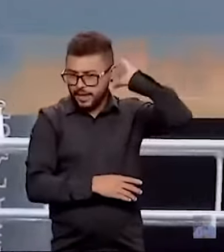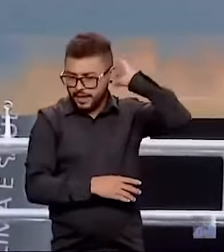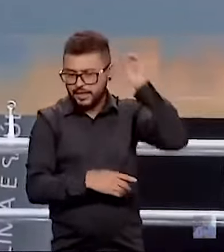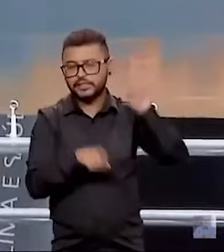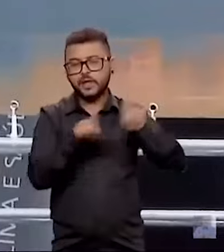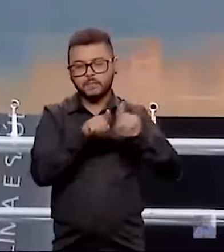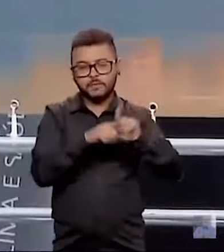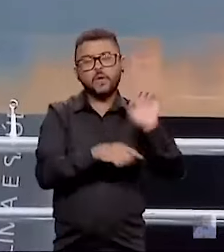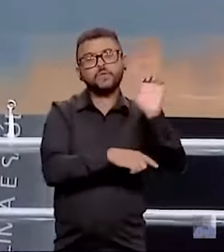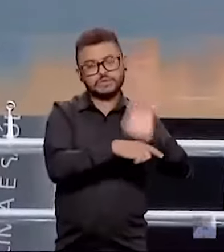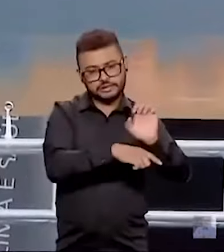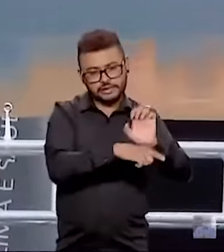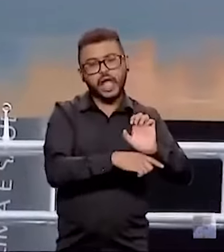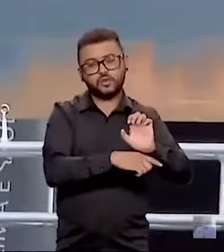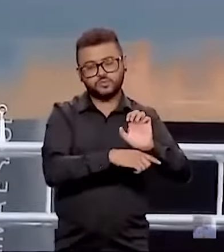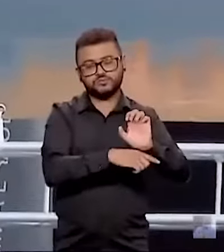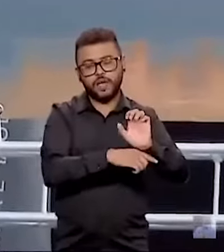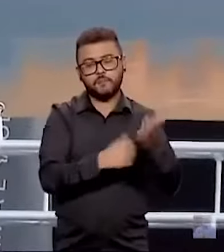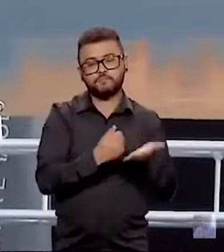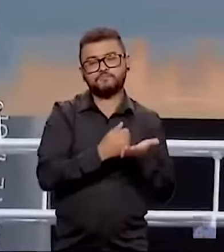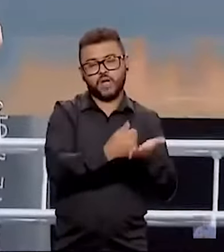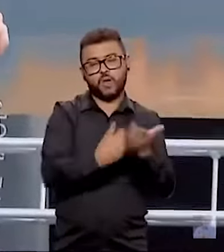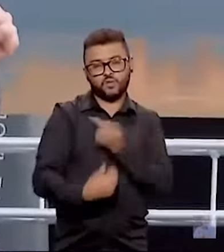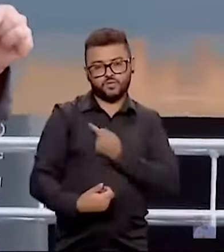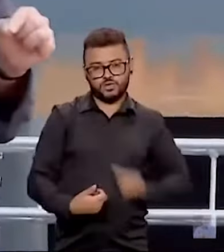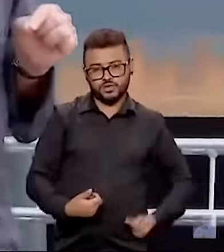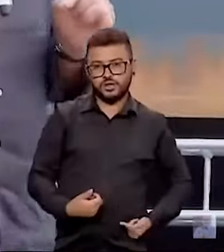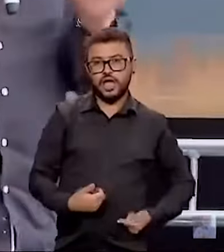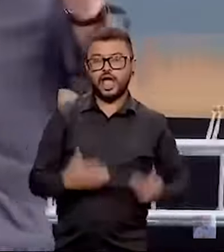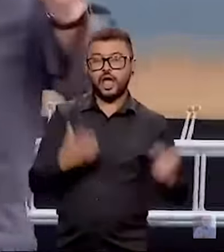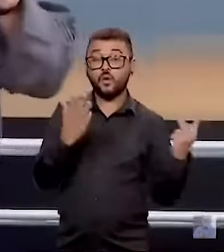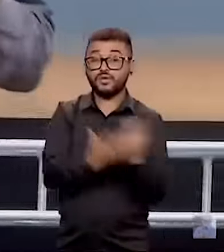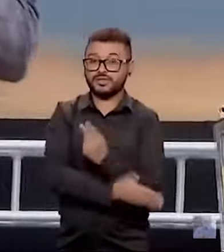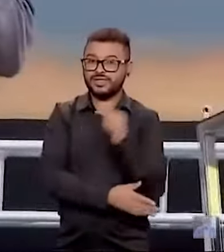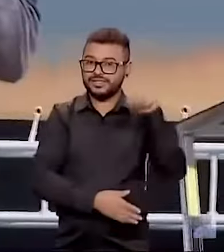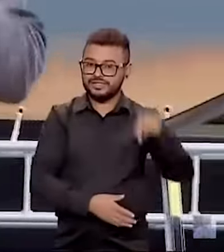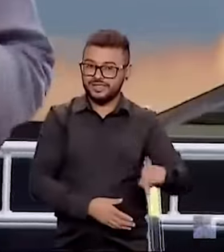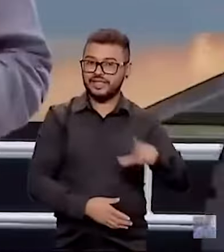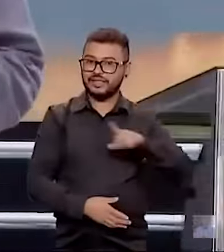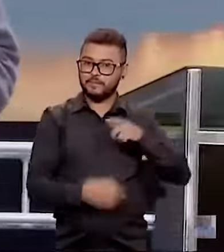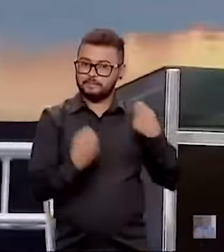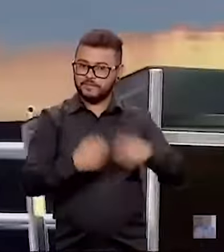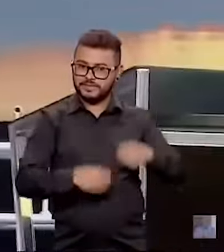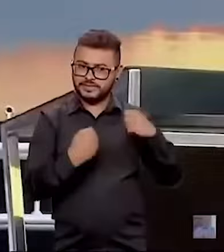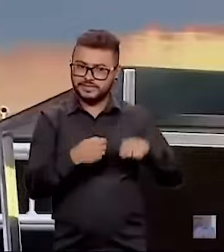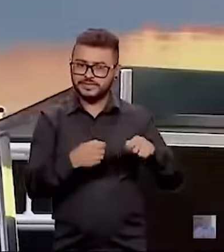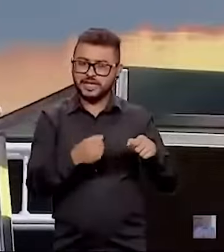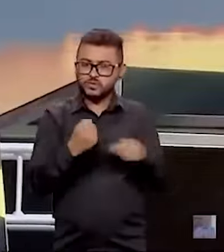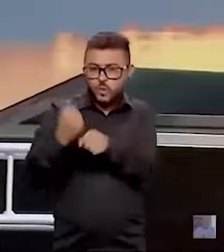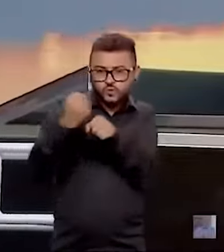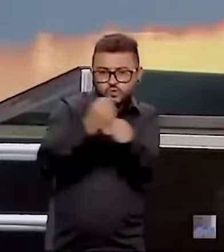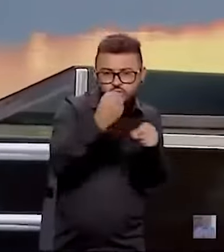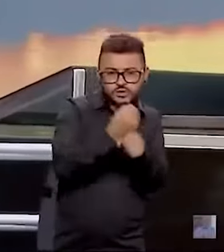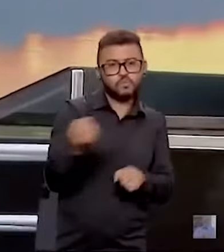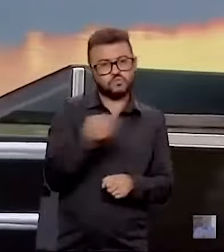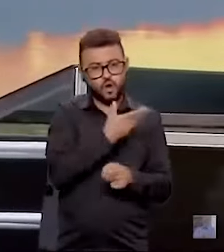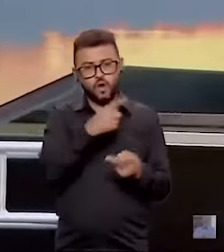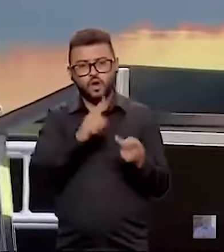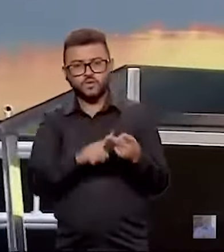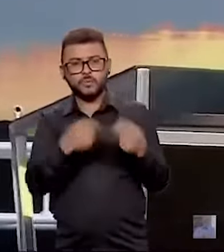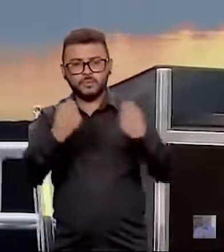Belém quanto o governo do Estado, para que a coisa possa acontecer. Aqui vai ter que ter muita coisa